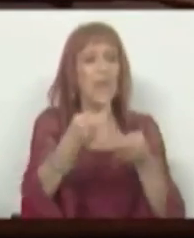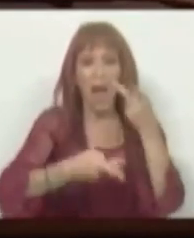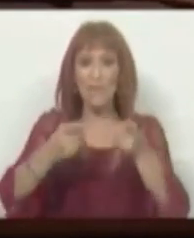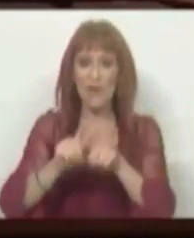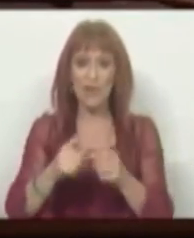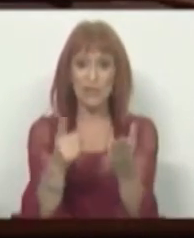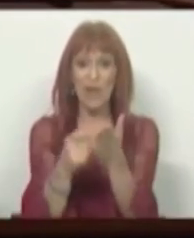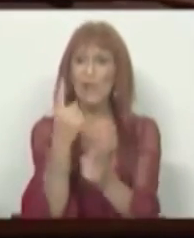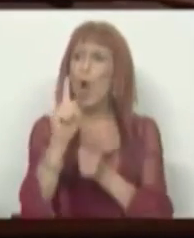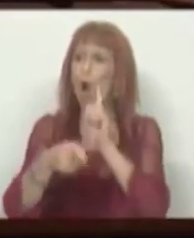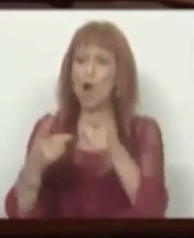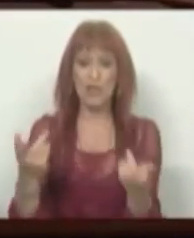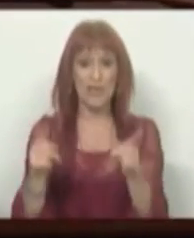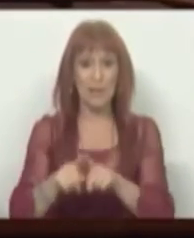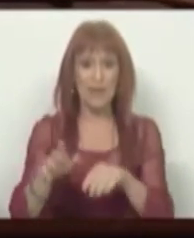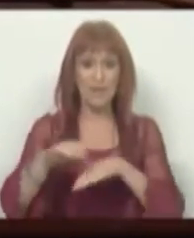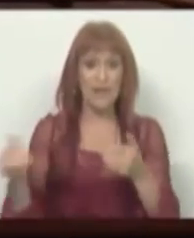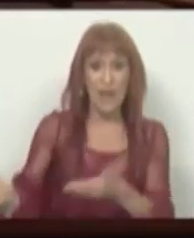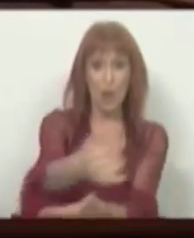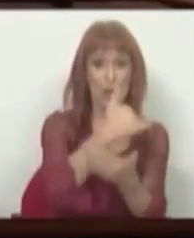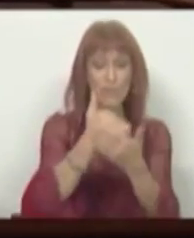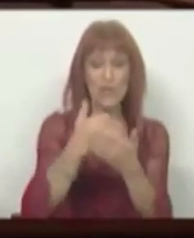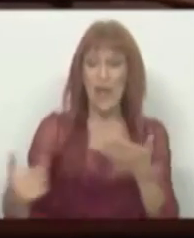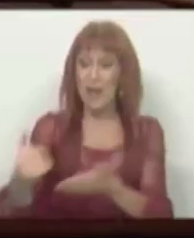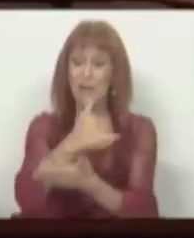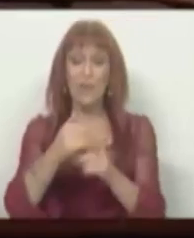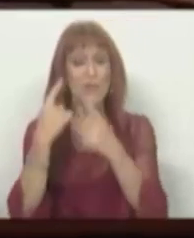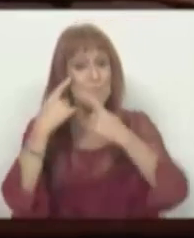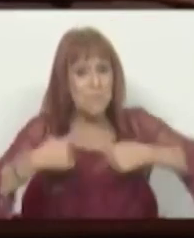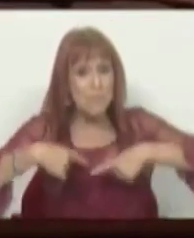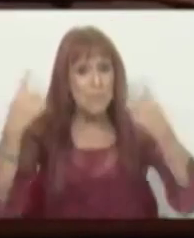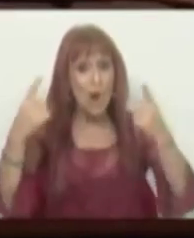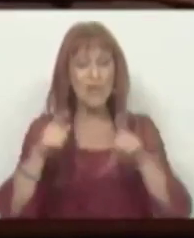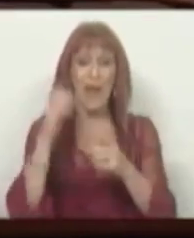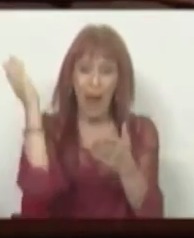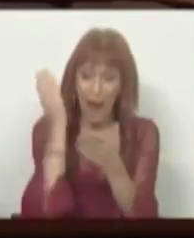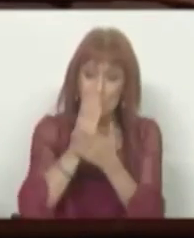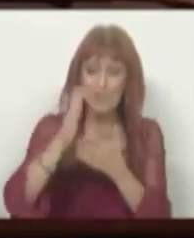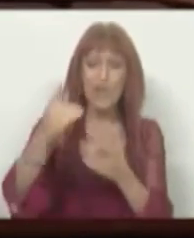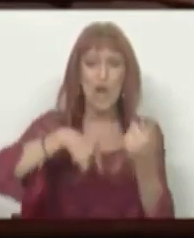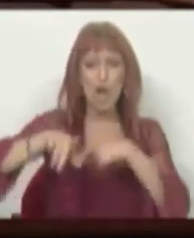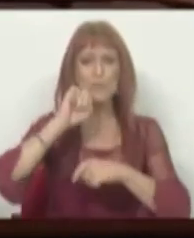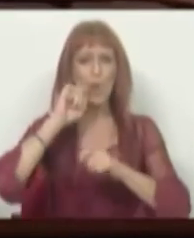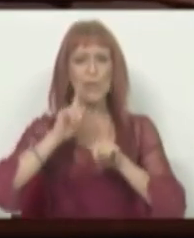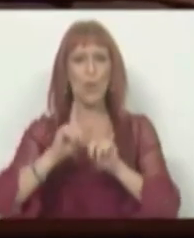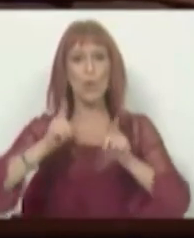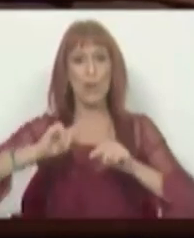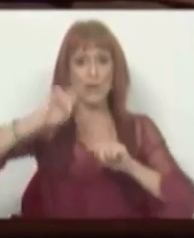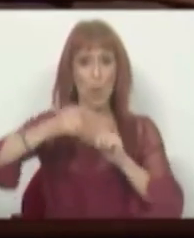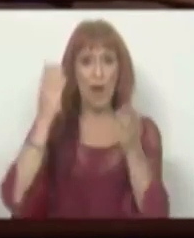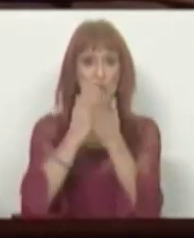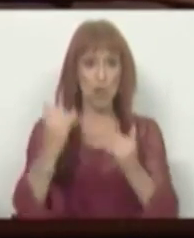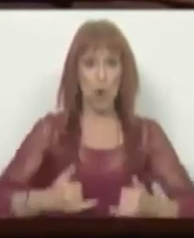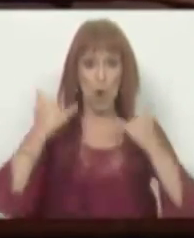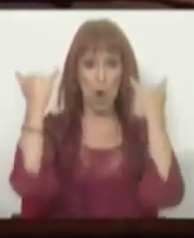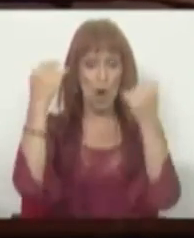das carências. E que, além de ser feito esse levantamento seja divulgado para que, a partir daí, possamos iniciar o próximo ano letivo